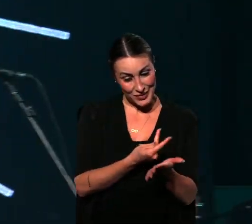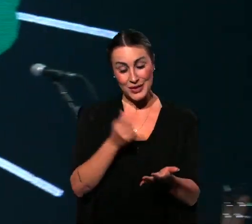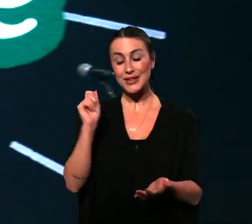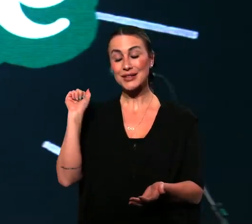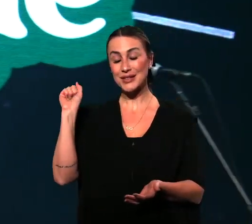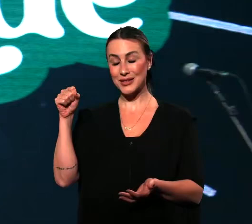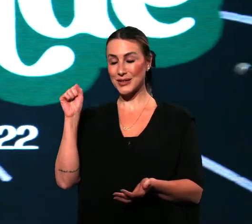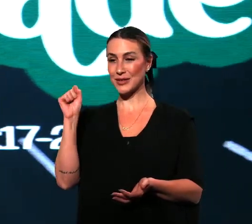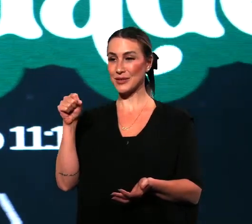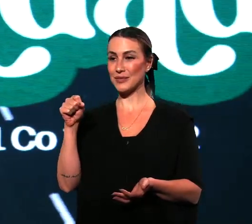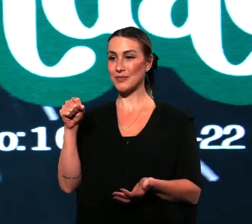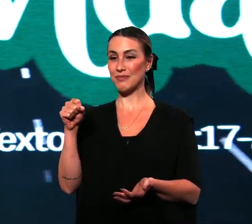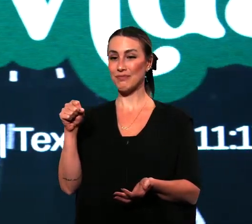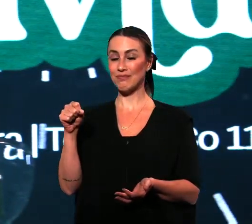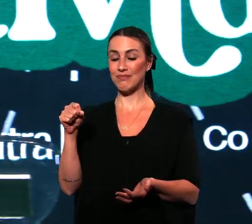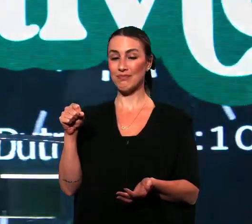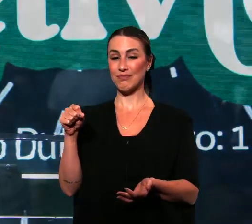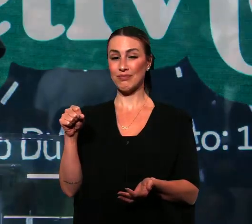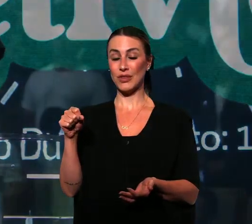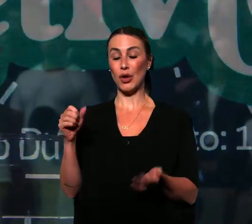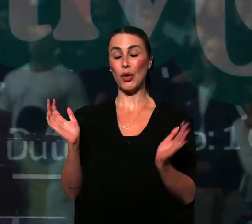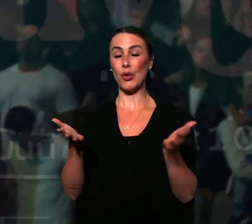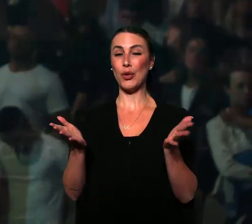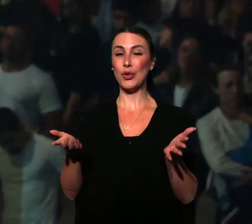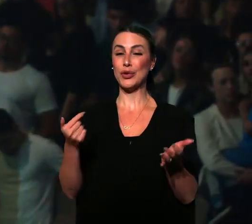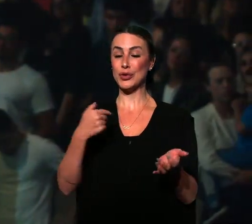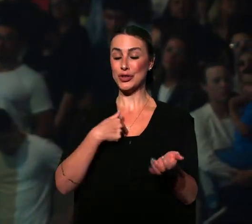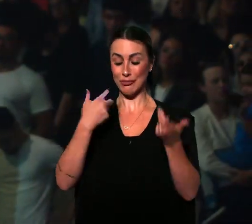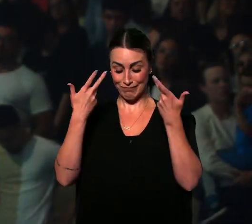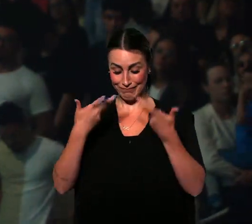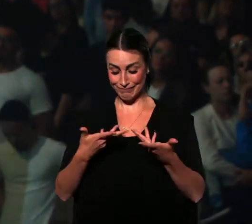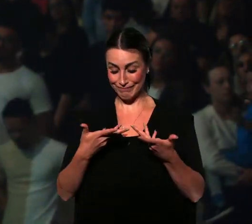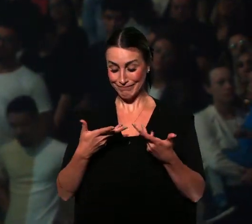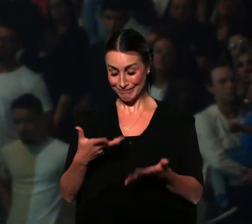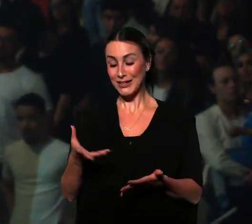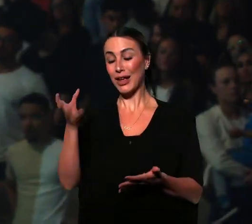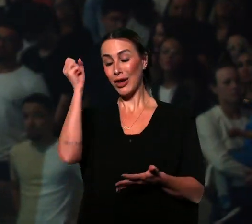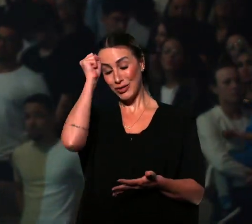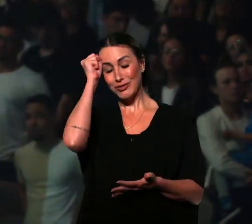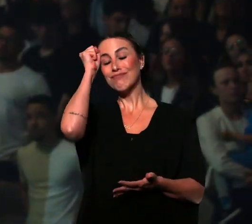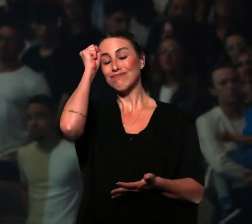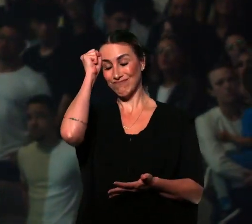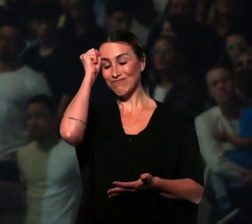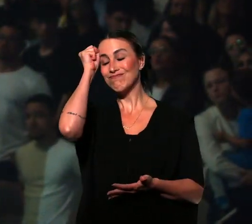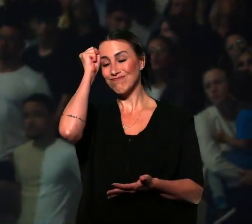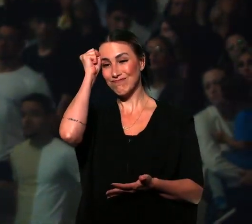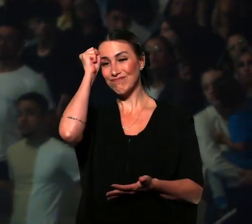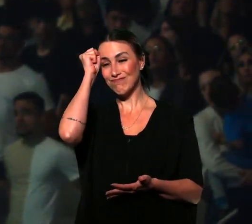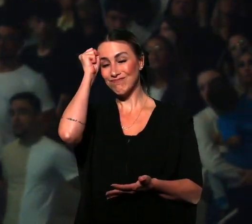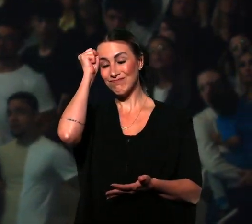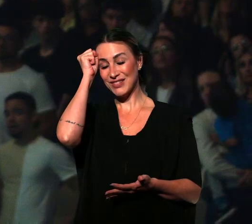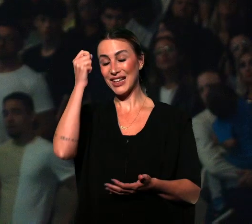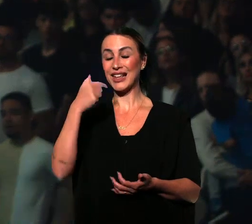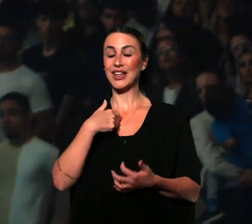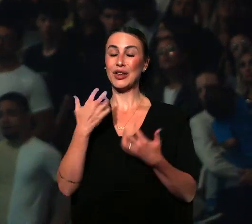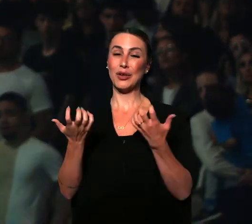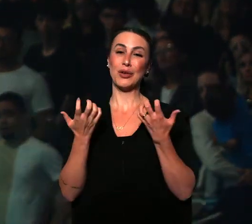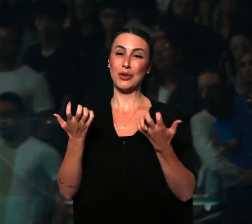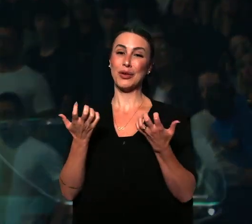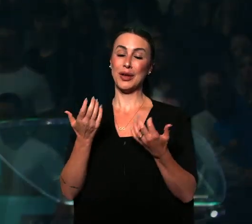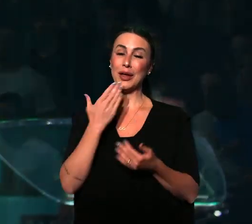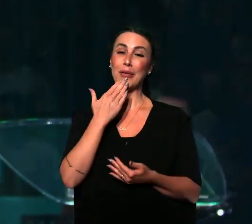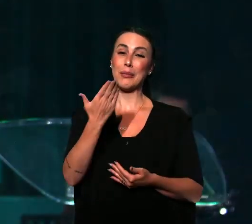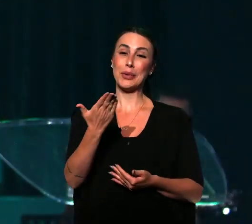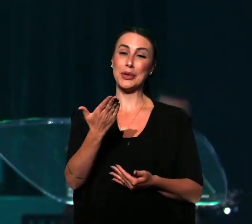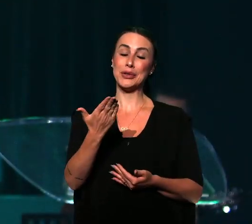E hoje eu quero assumir essa culpa. Se algum dia algum líder espiritual errou com você, eu quero pedir perdão, porque nós